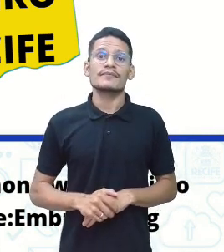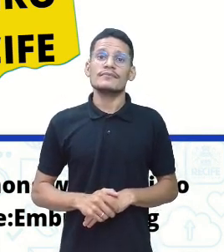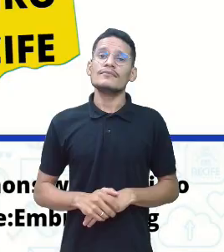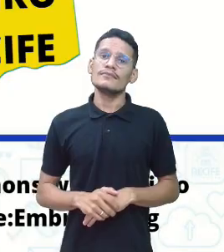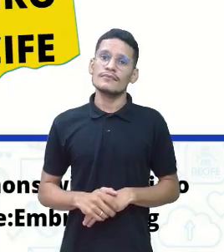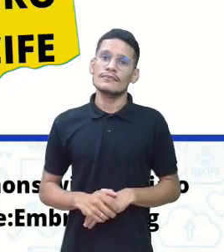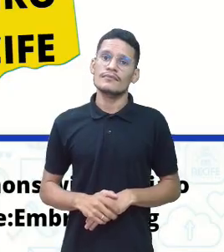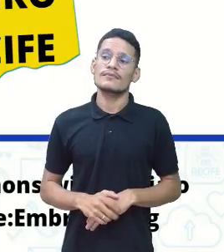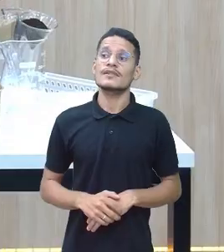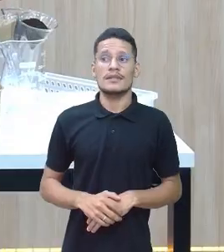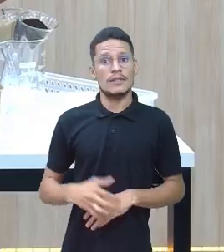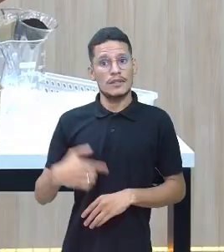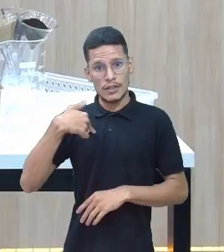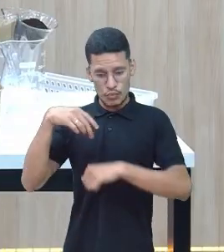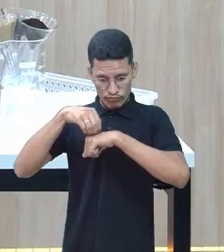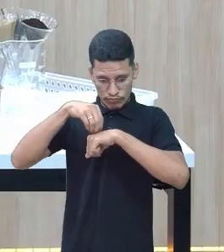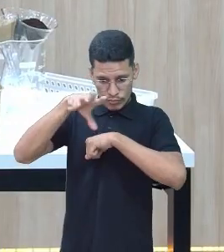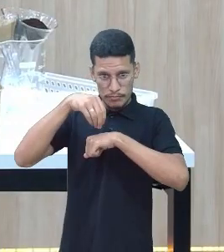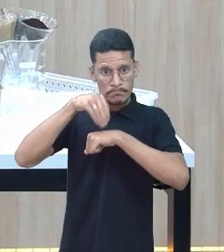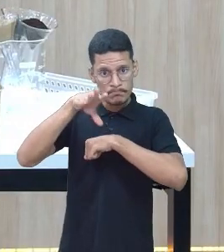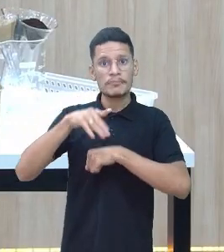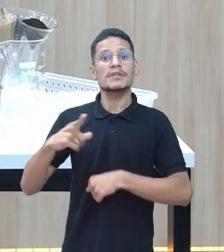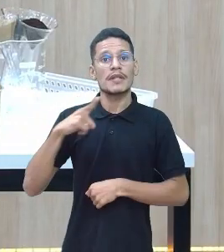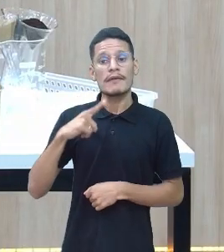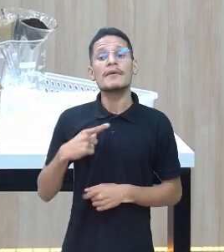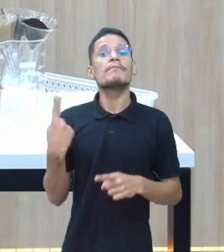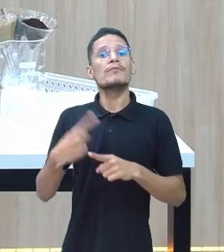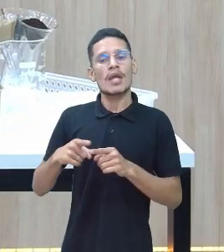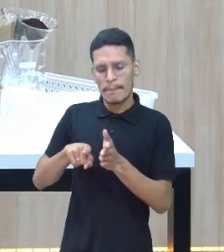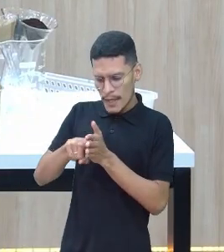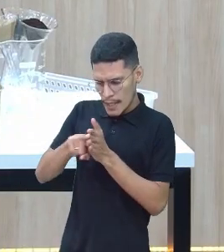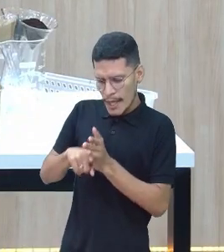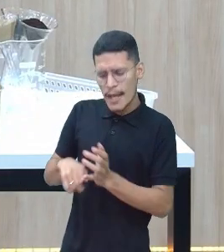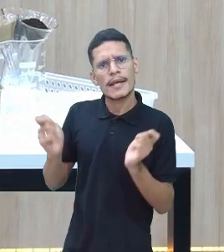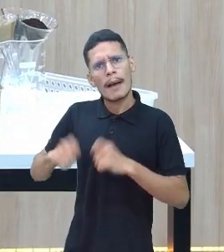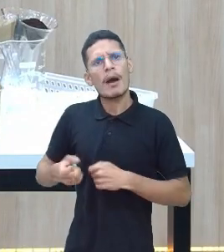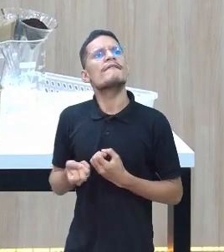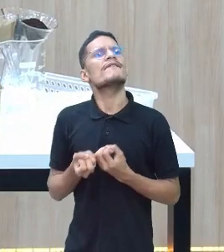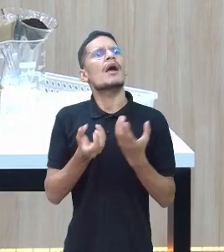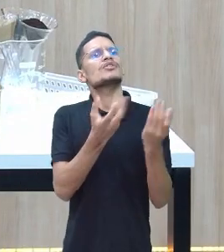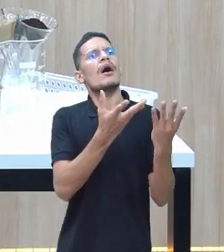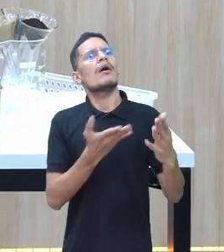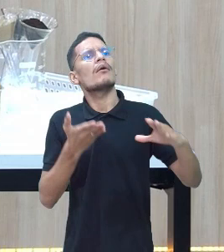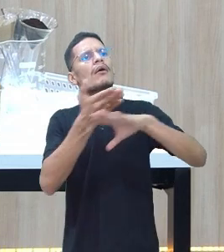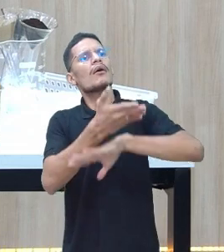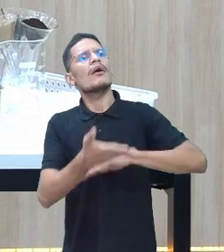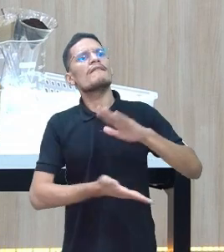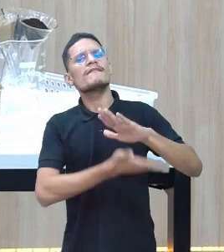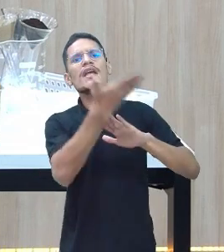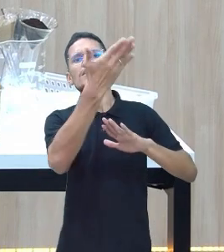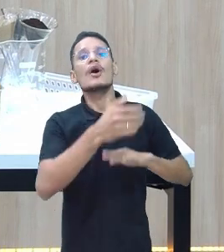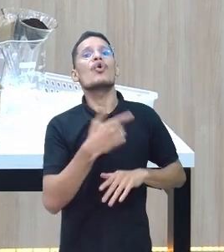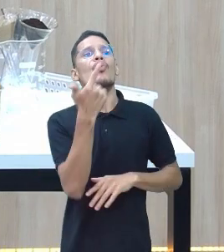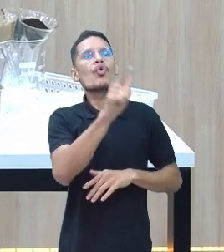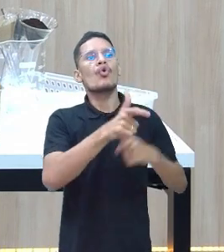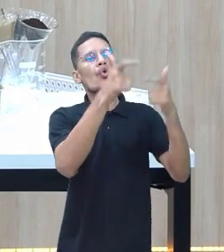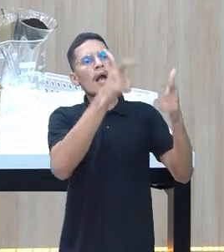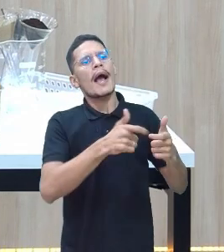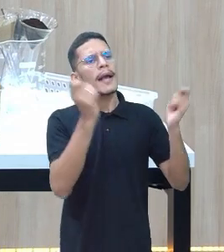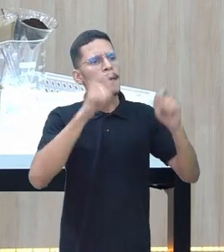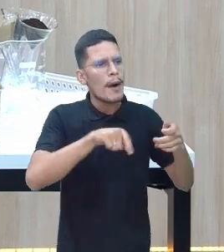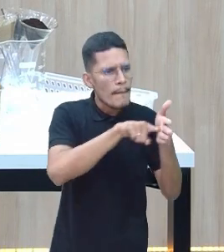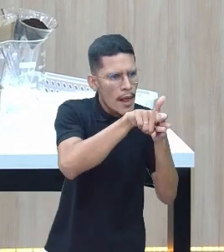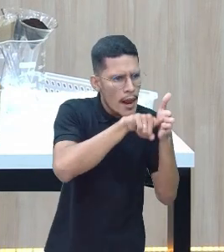E aí deu algumas dicas, né? Que o pesquisador, ele vai poder viajar, né, para muitos lugares, vai poder fazer a pesquisa dentro